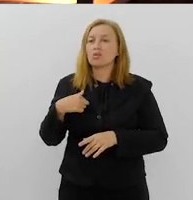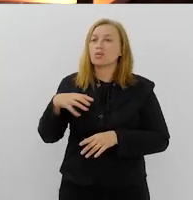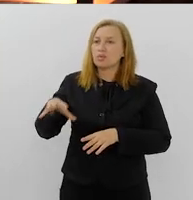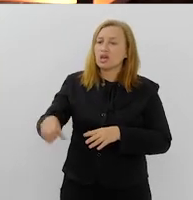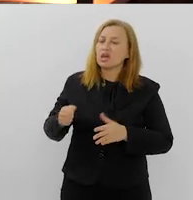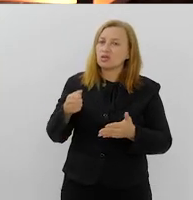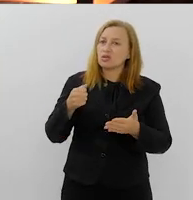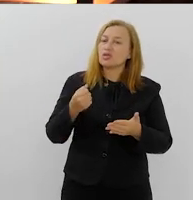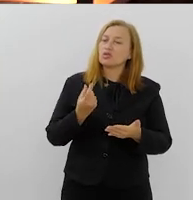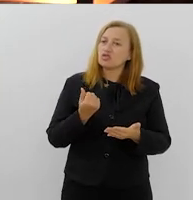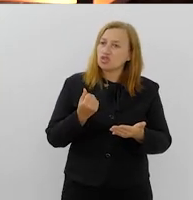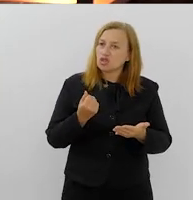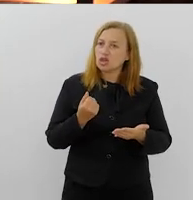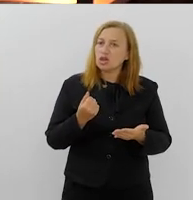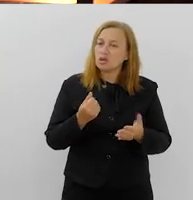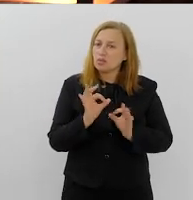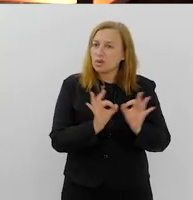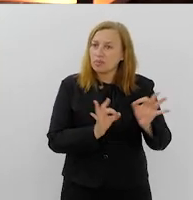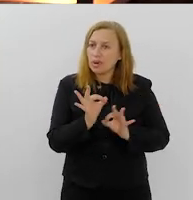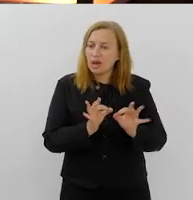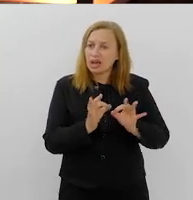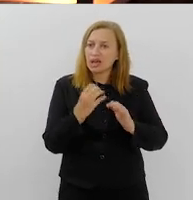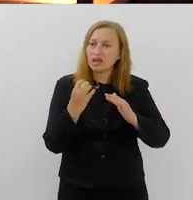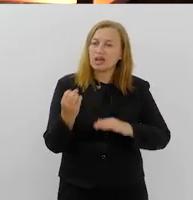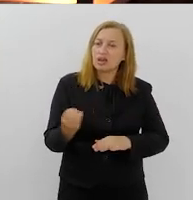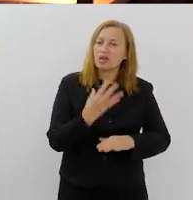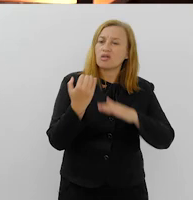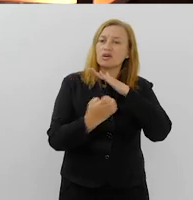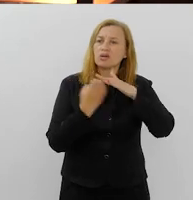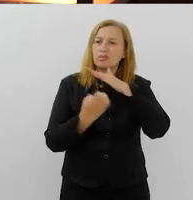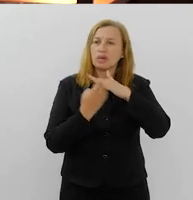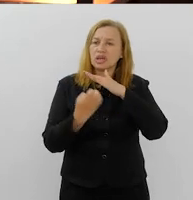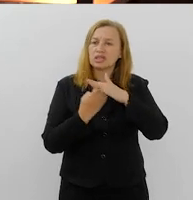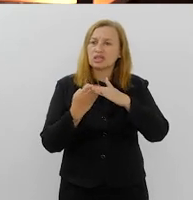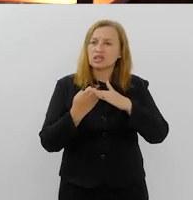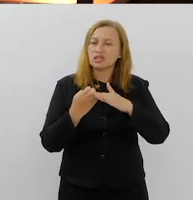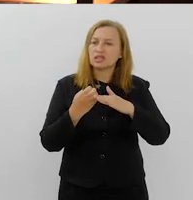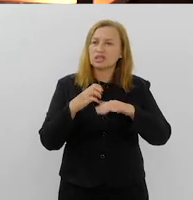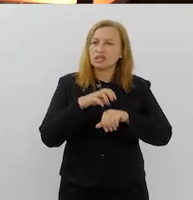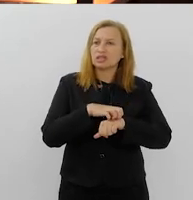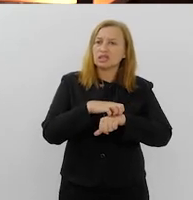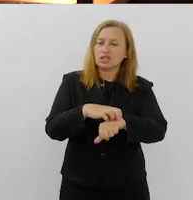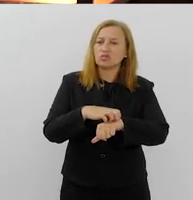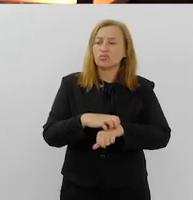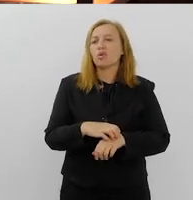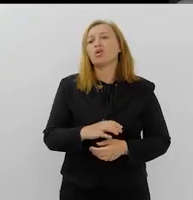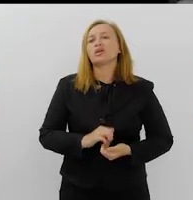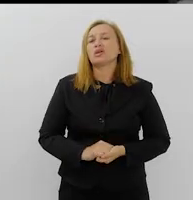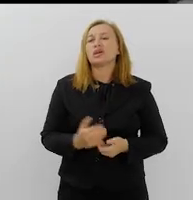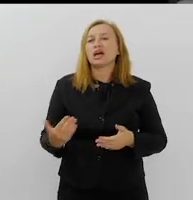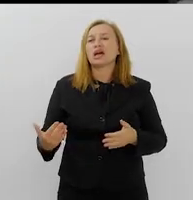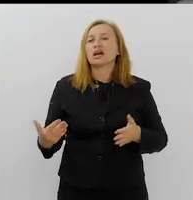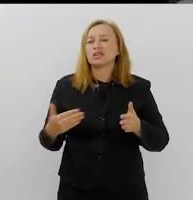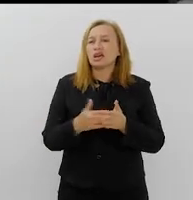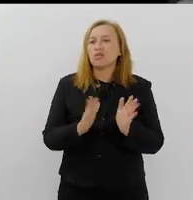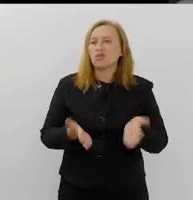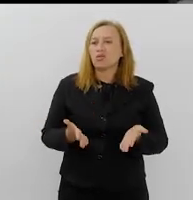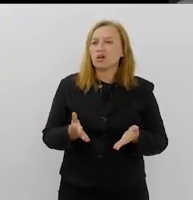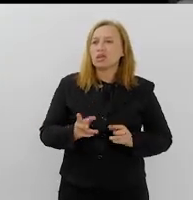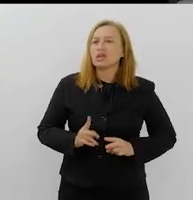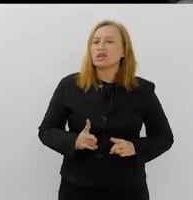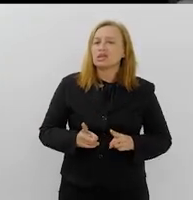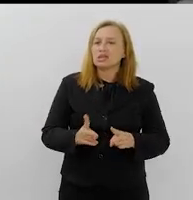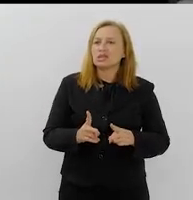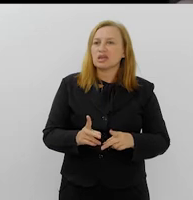de transporte e de lá para cá, alguns 20 e poucos anos. Bem, então o seu negócio sempre foi